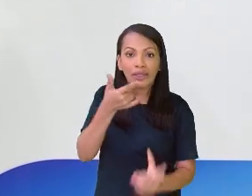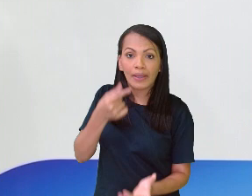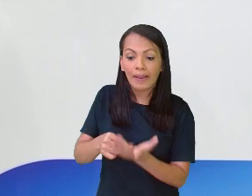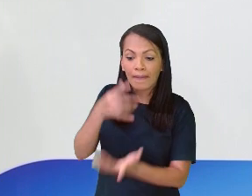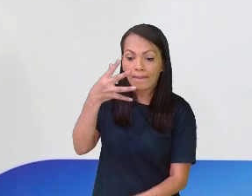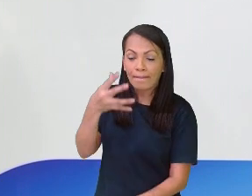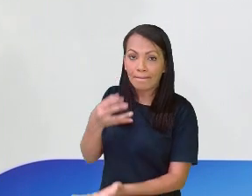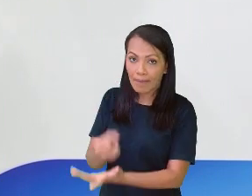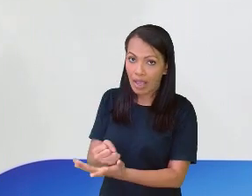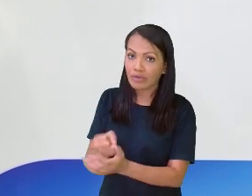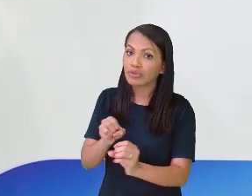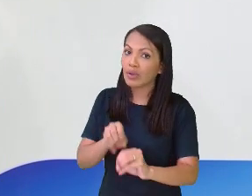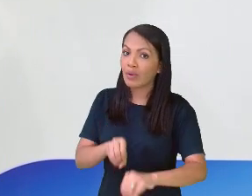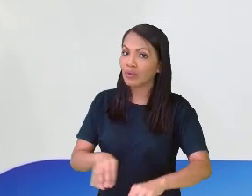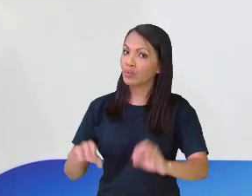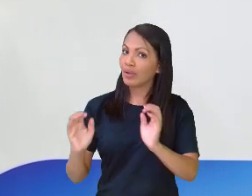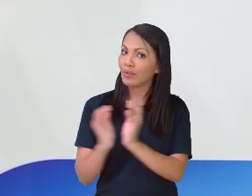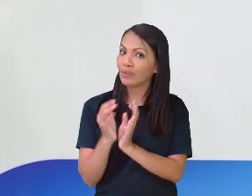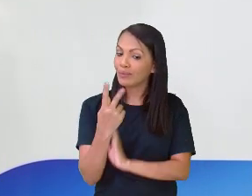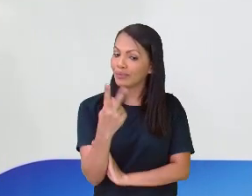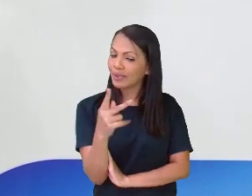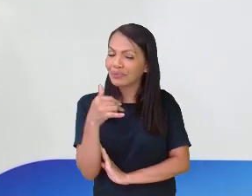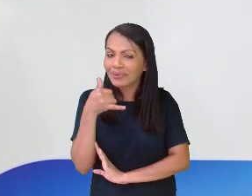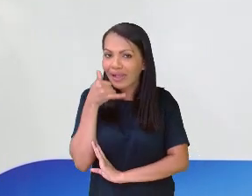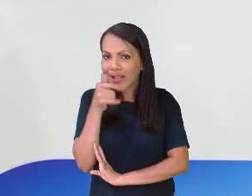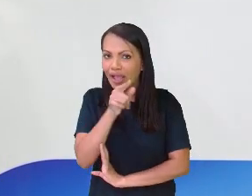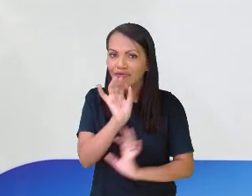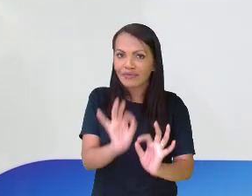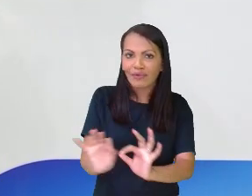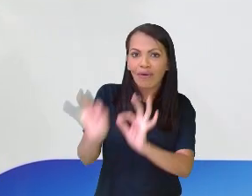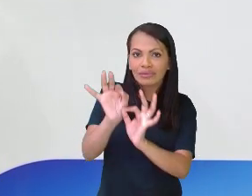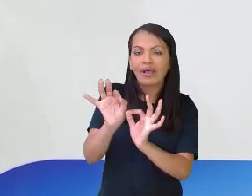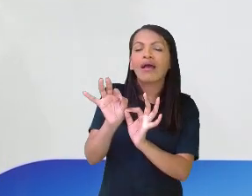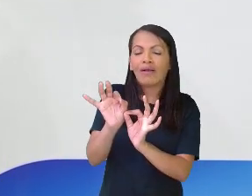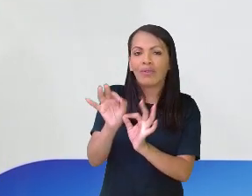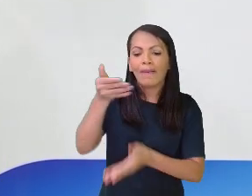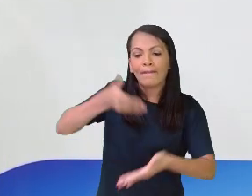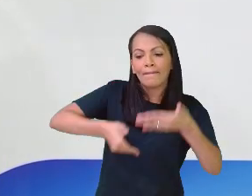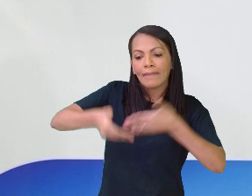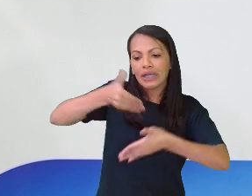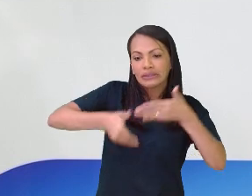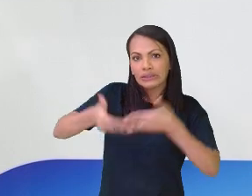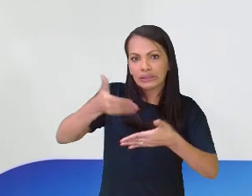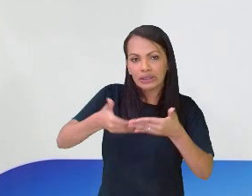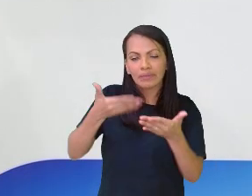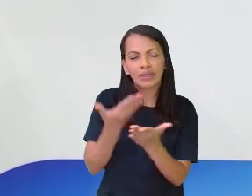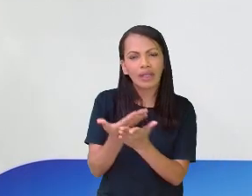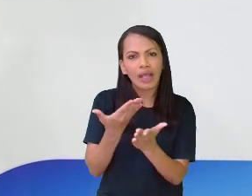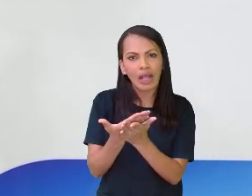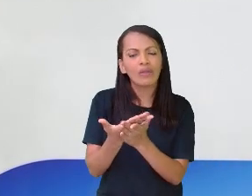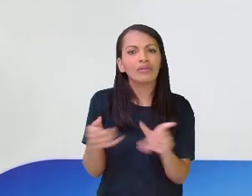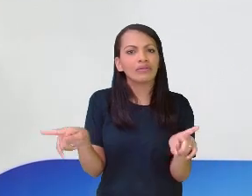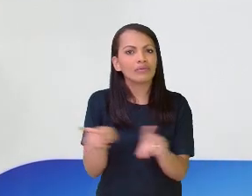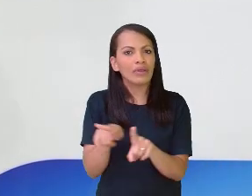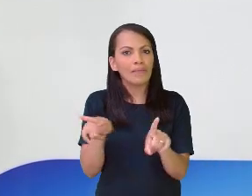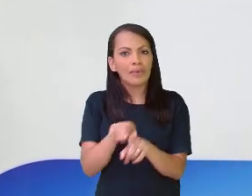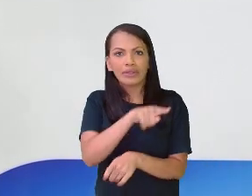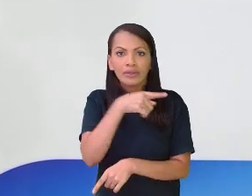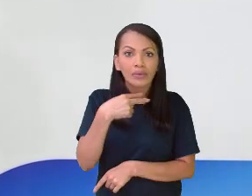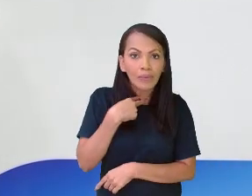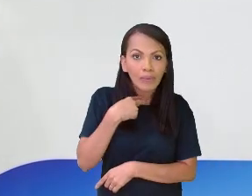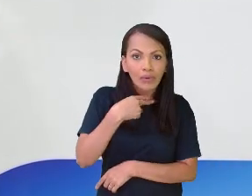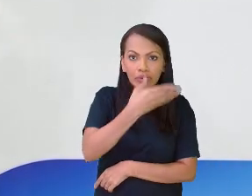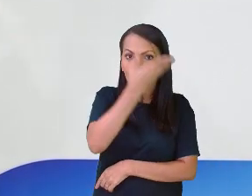e baixa. E assiste aí a aula, participa e também você pode, claro, não